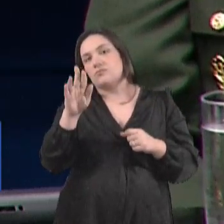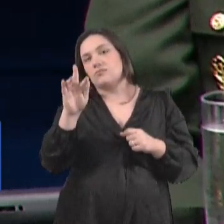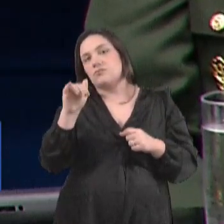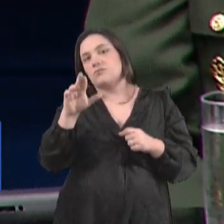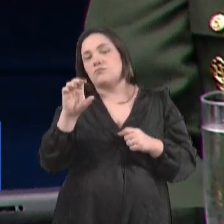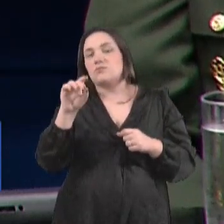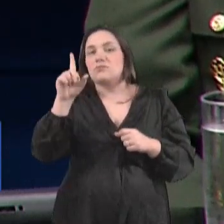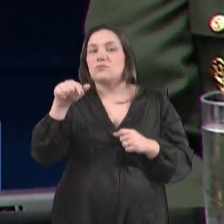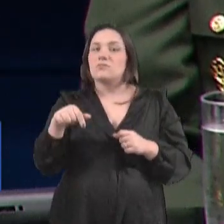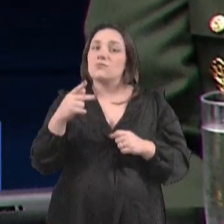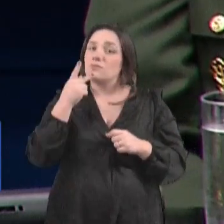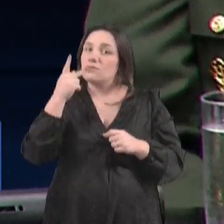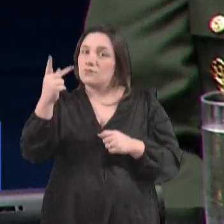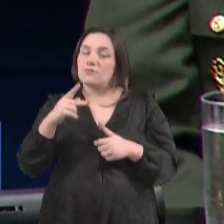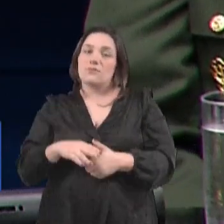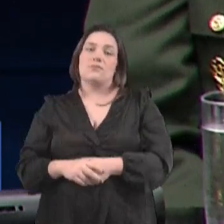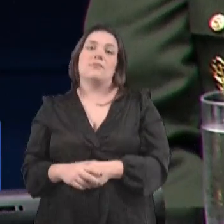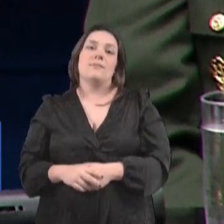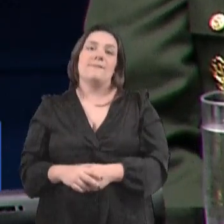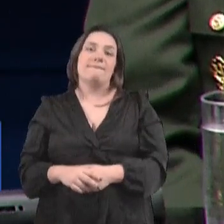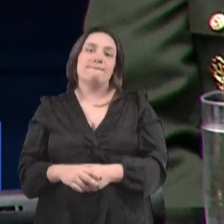Ele menciona